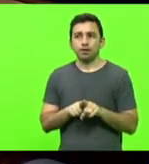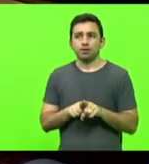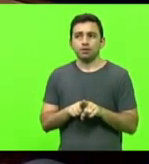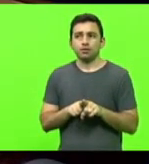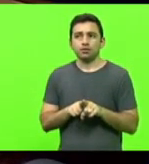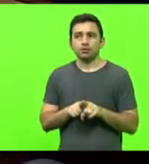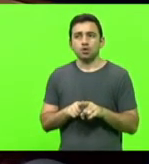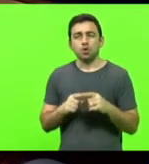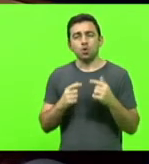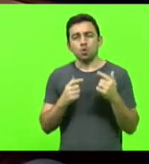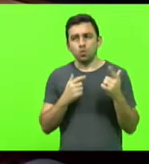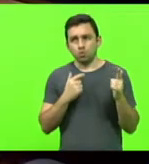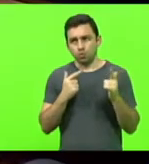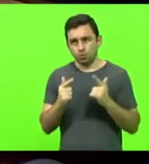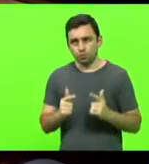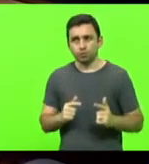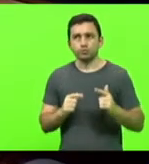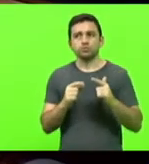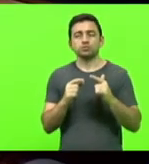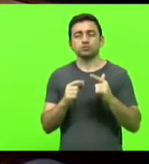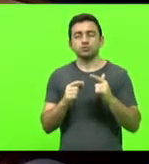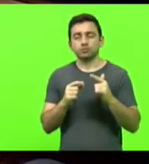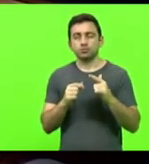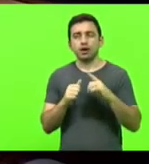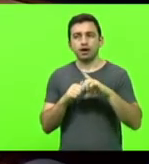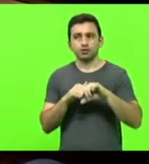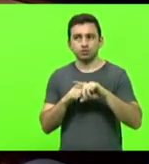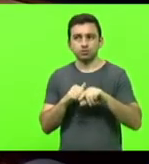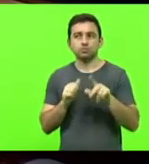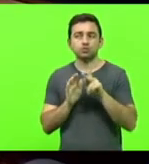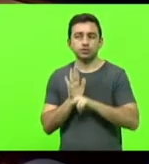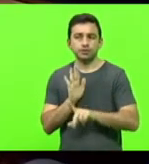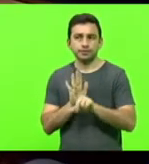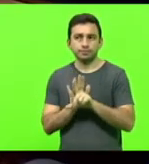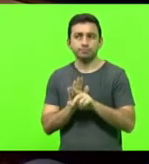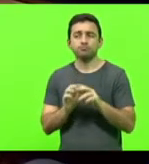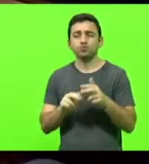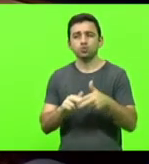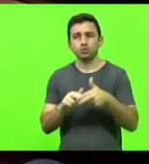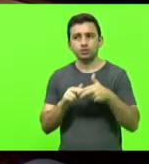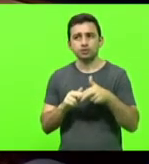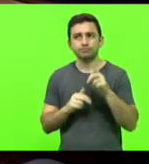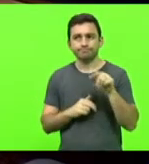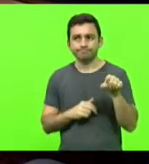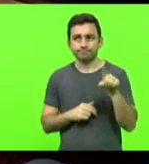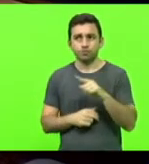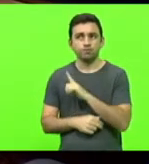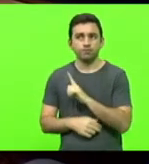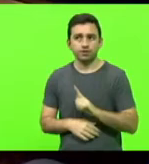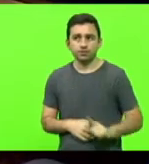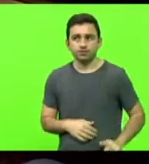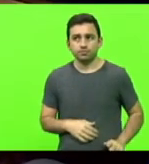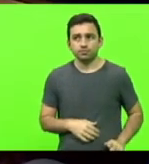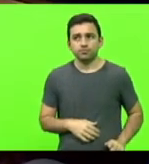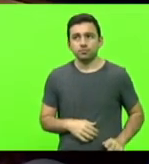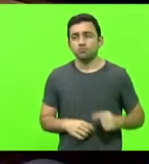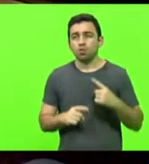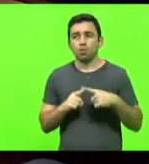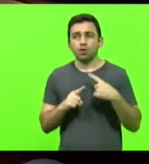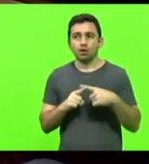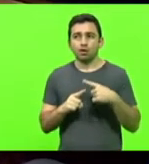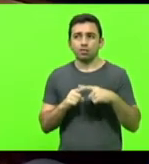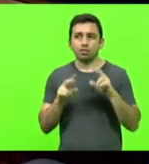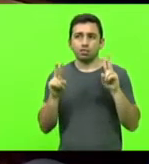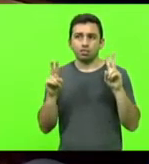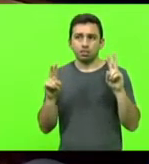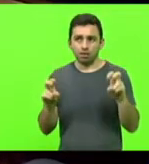demais artigos do projeto de lei. Por isso, o projeto foi vetado pelo governo, porque essa matéria ela é